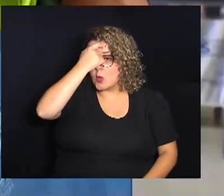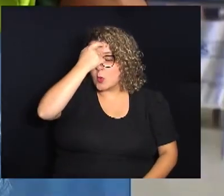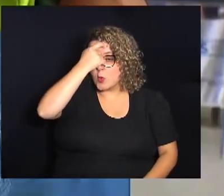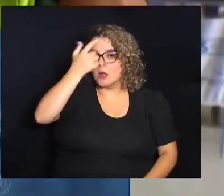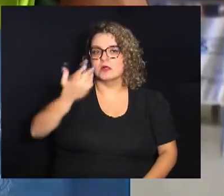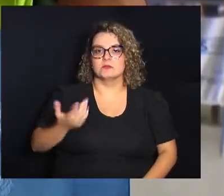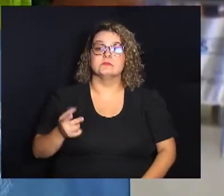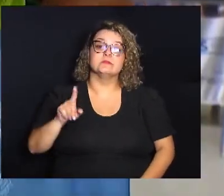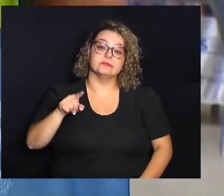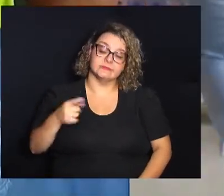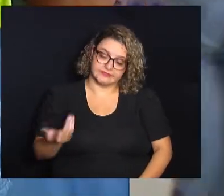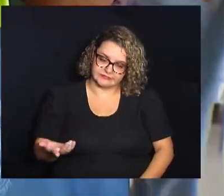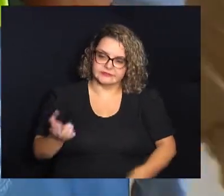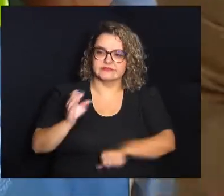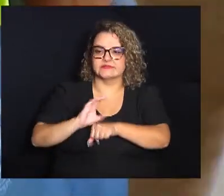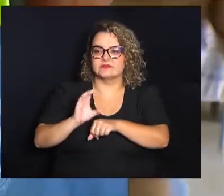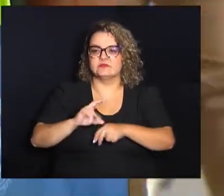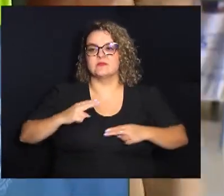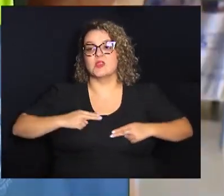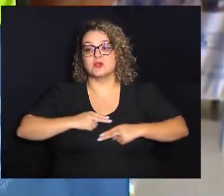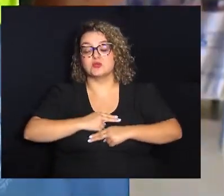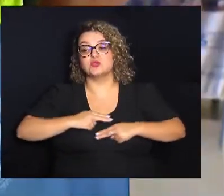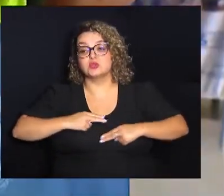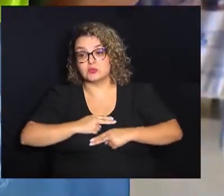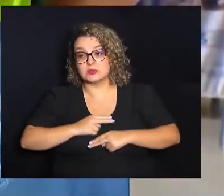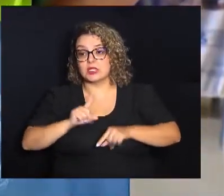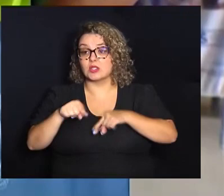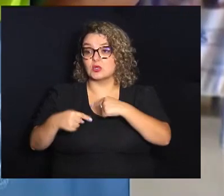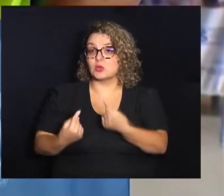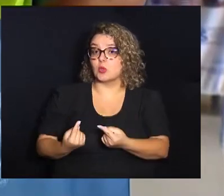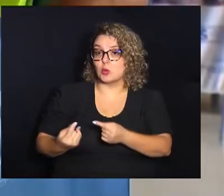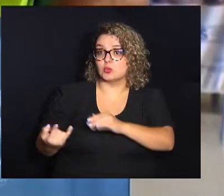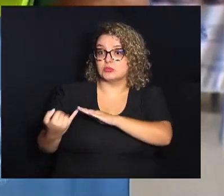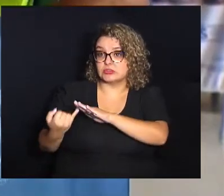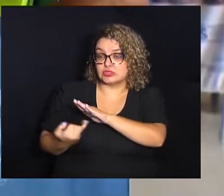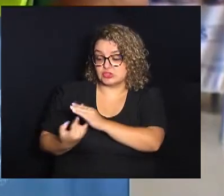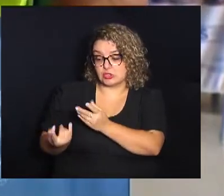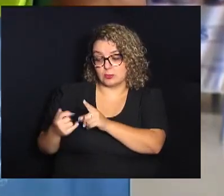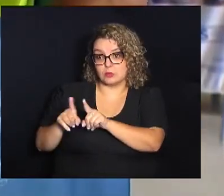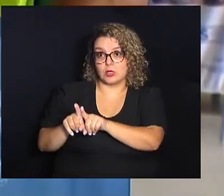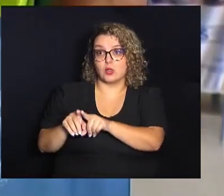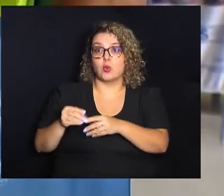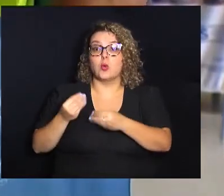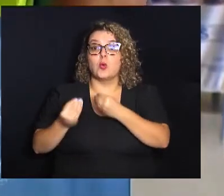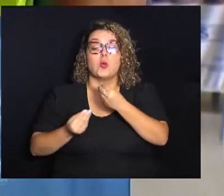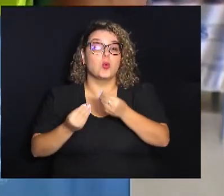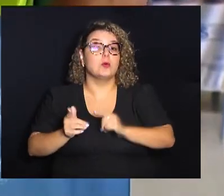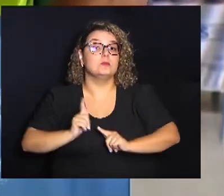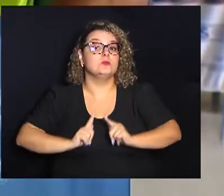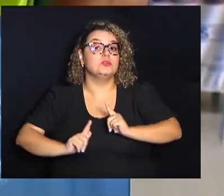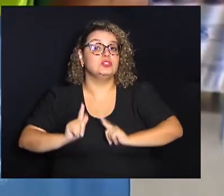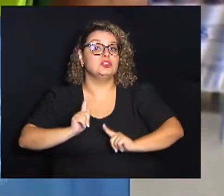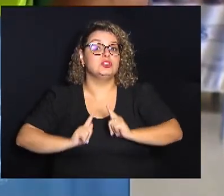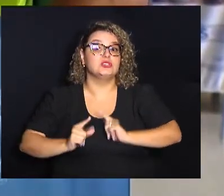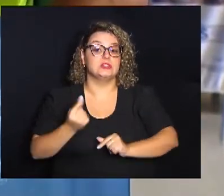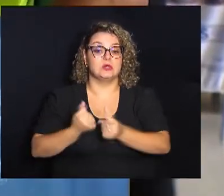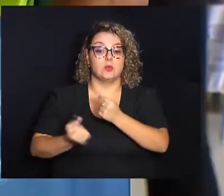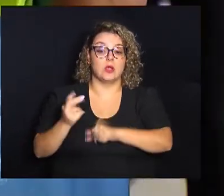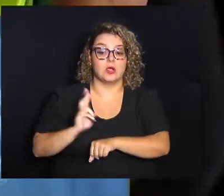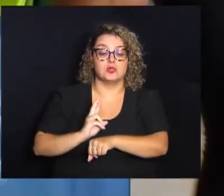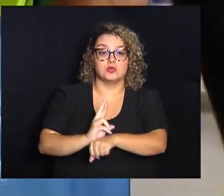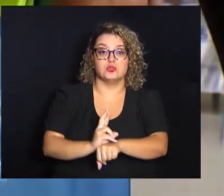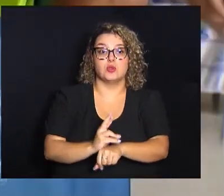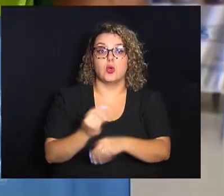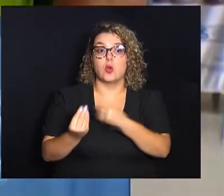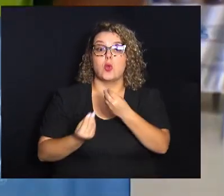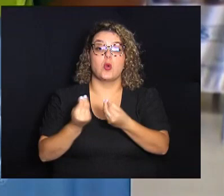aí os cursos do Sebrae e outras entidades parceiras, de como ele gerenciar esses recursos, aonde ele